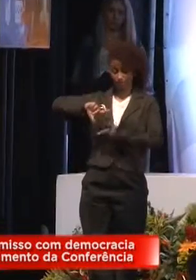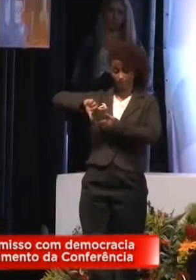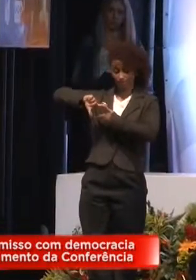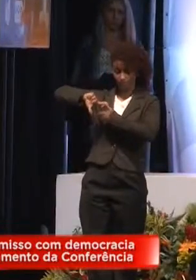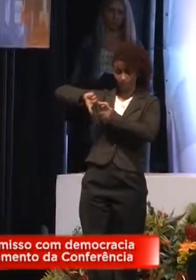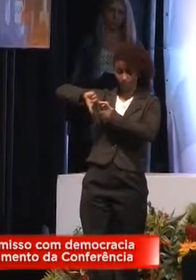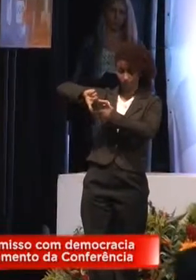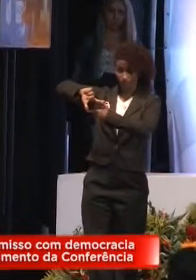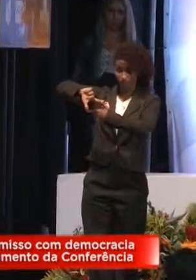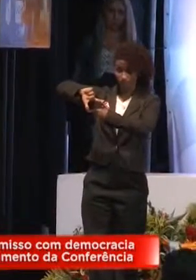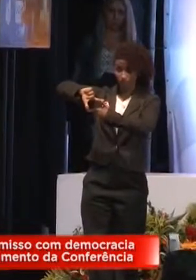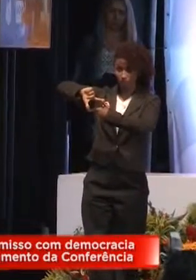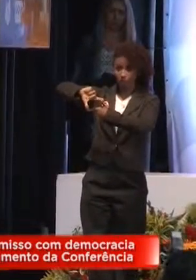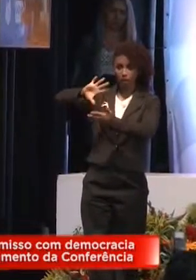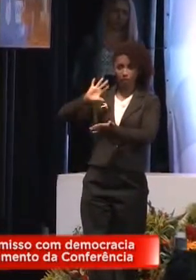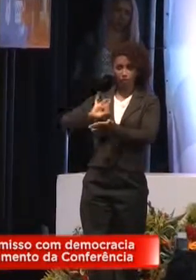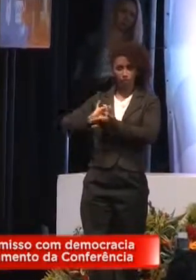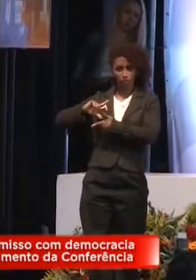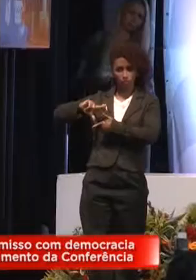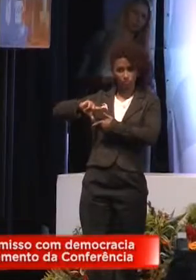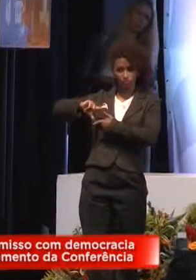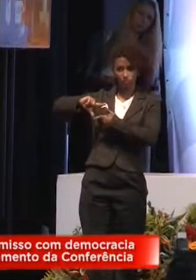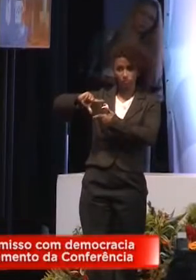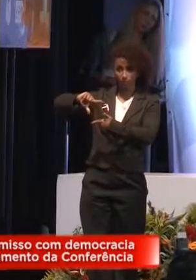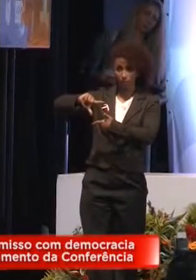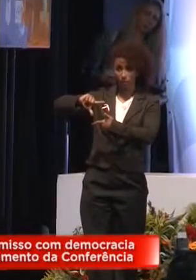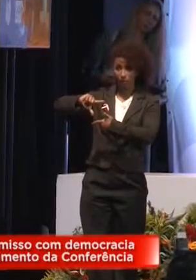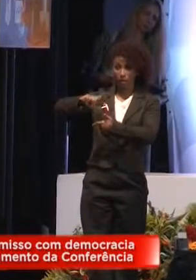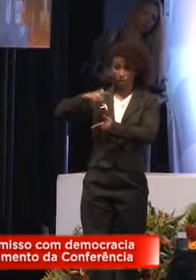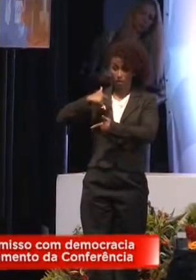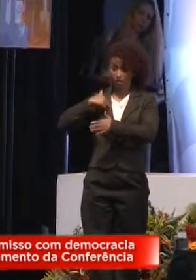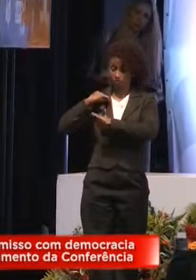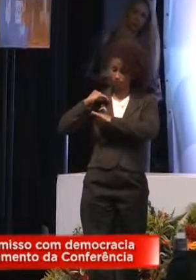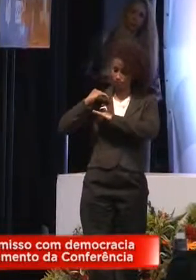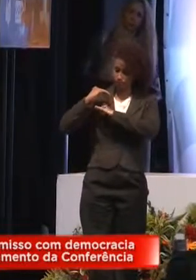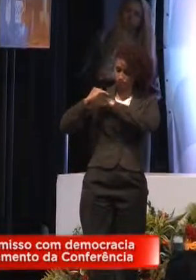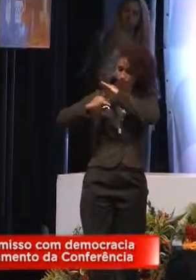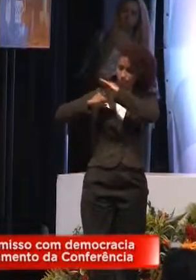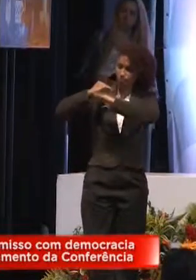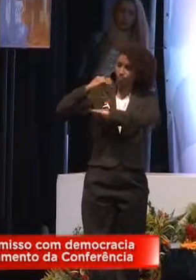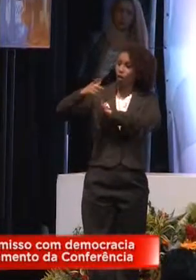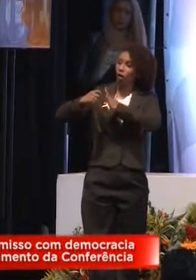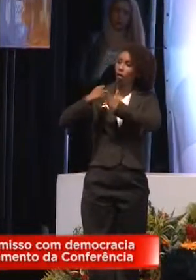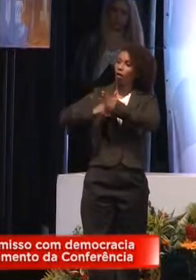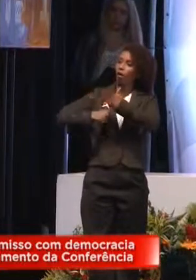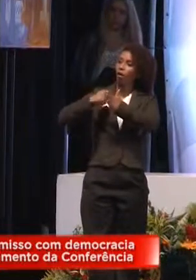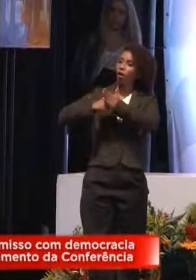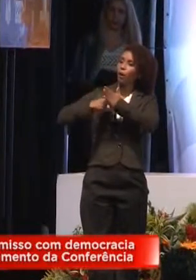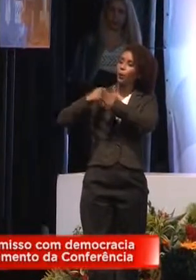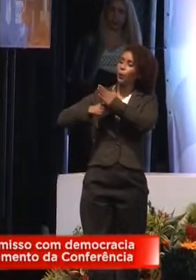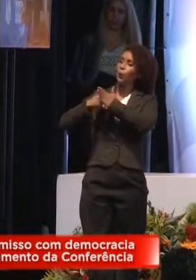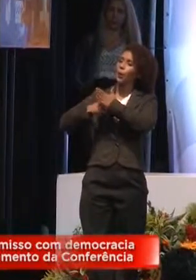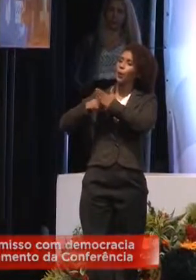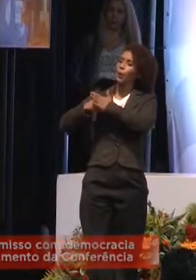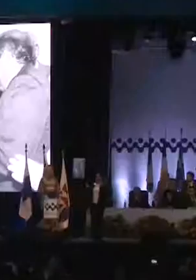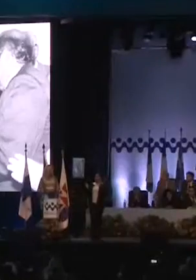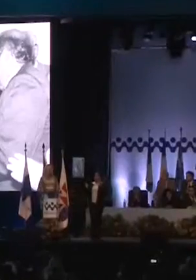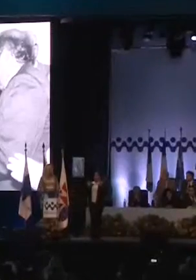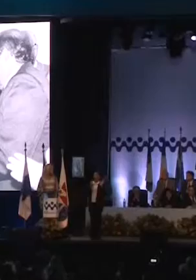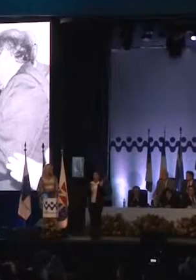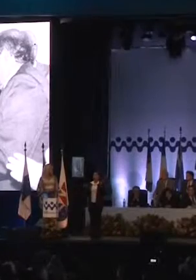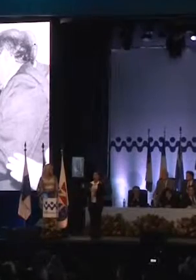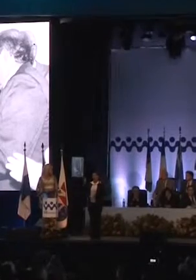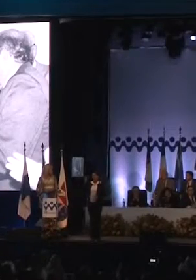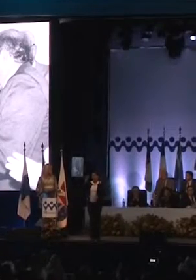Homenagens também foram destaque na cerimônia. Paulo Roberto de Gouveia Medina agradeceu a indicação para a medalha Rui Barbosa.